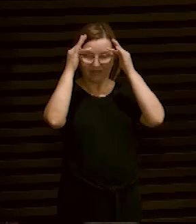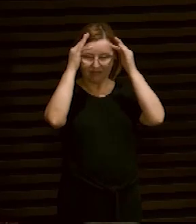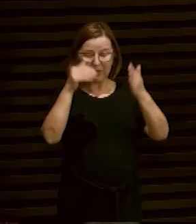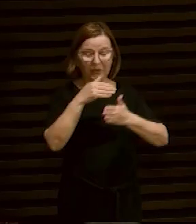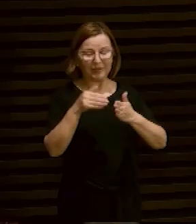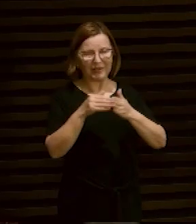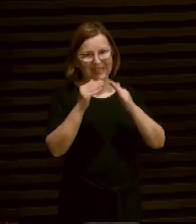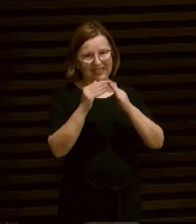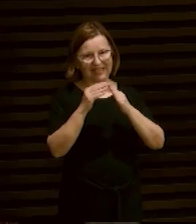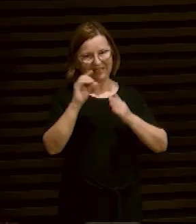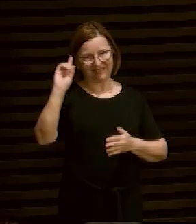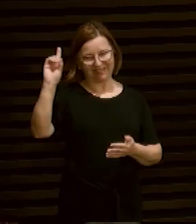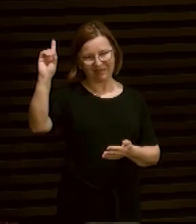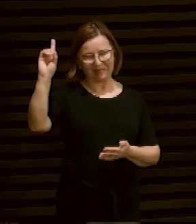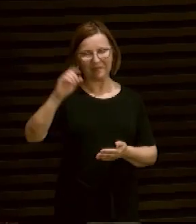de Deus.